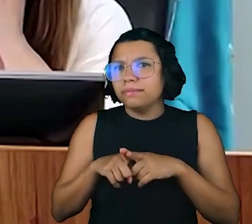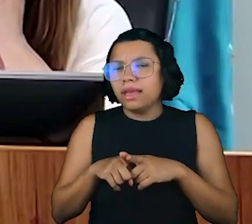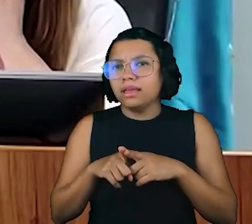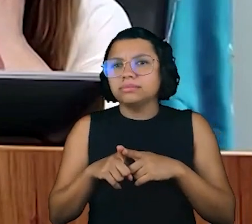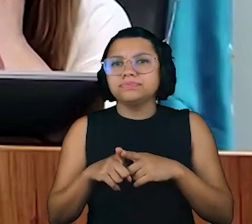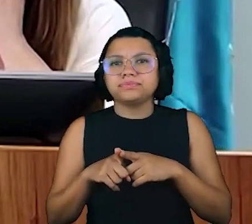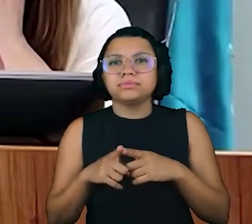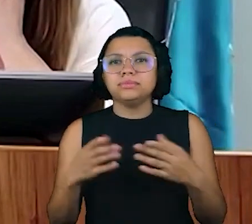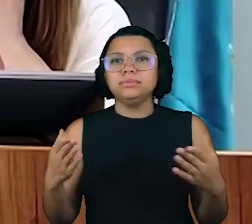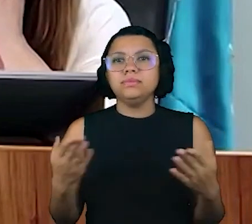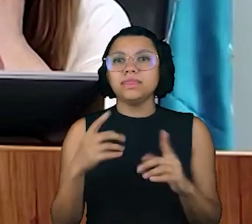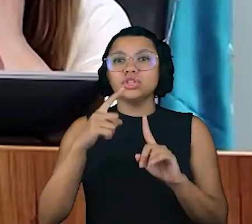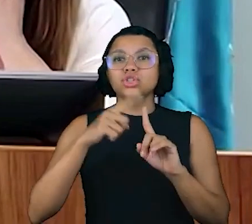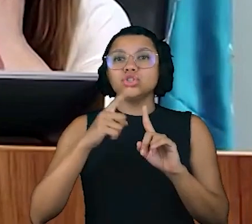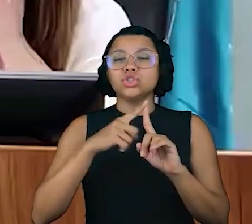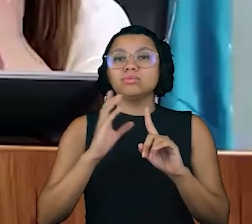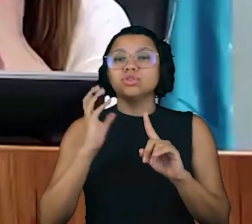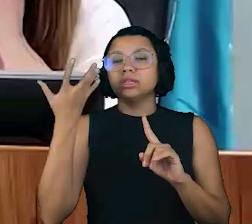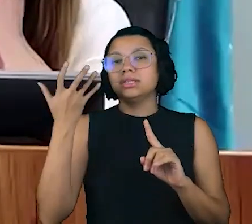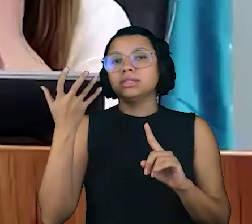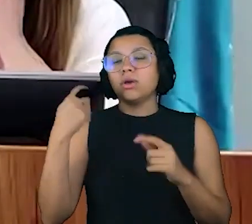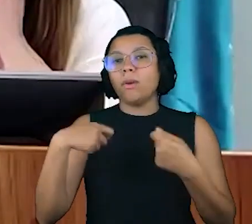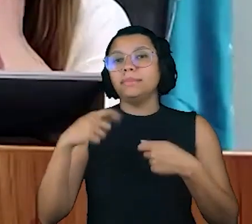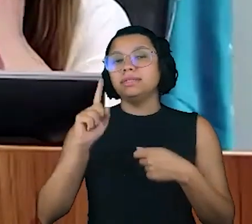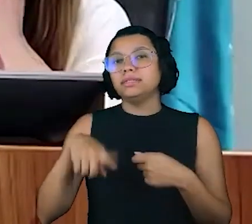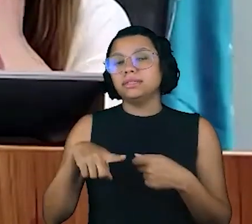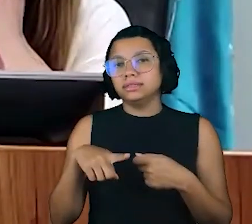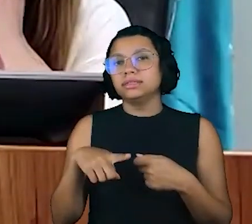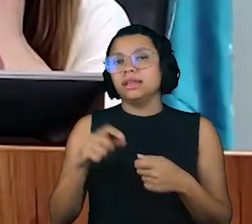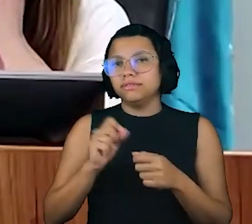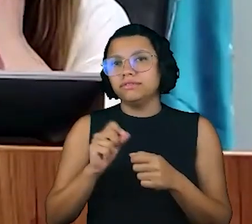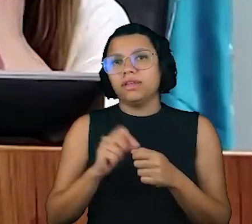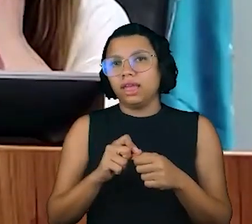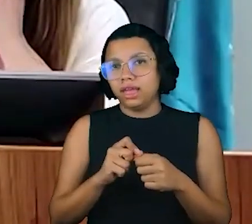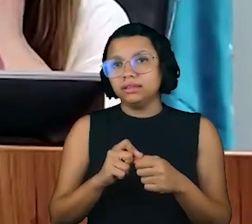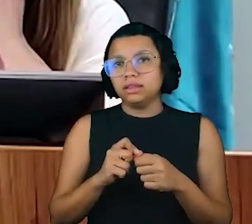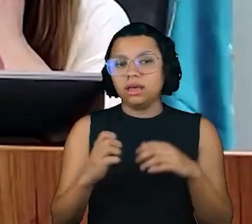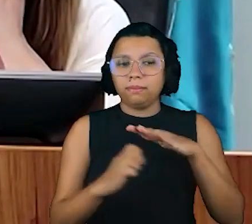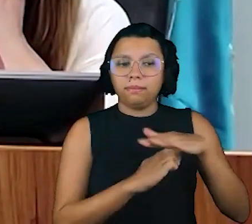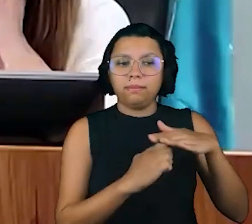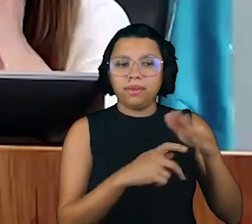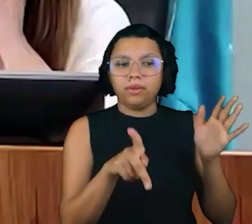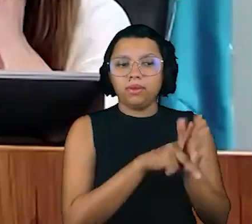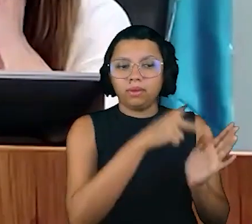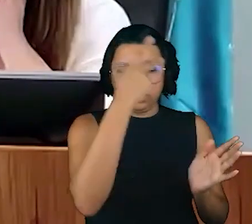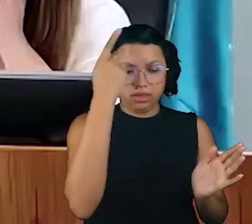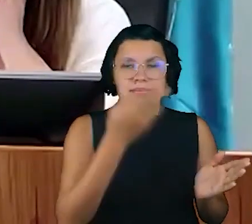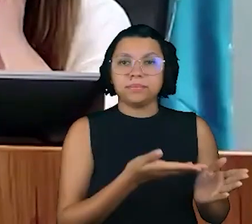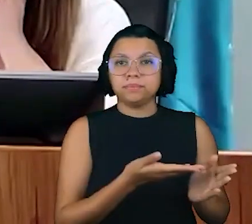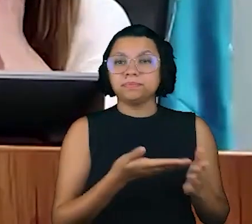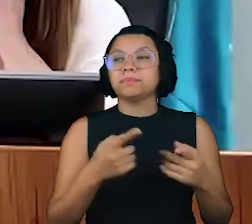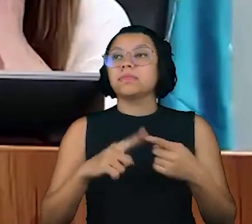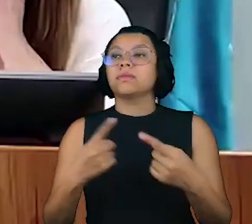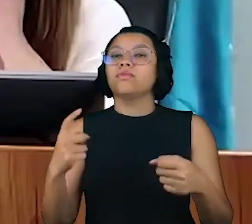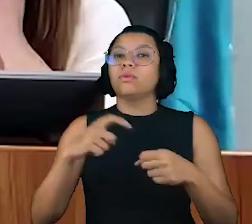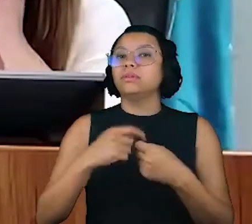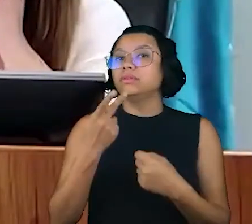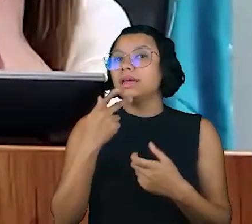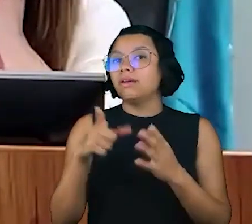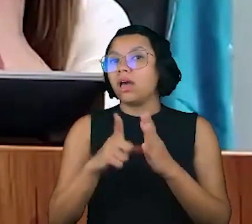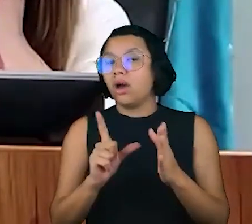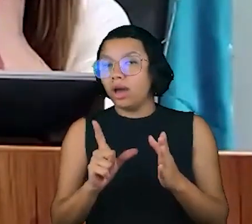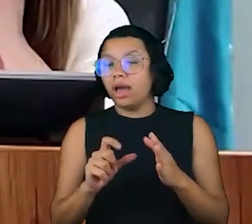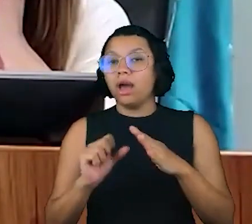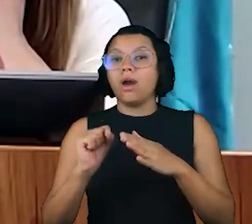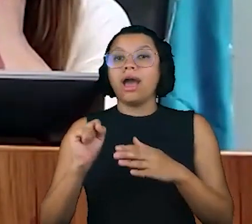tipo de decisão a ser tomada pelo empresário. Mas voltando àquilo que lhe dizia antes, vejam, a